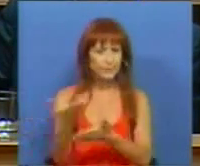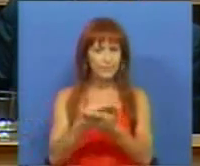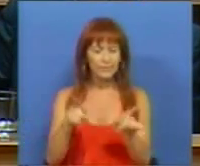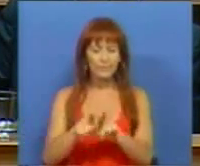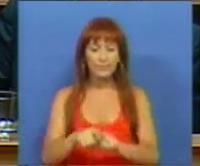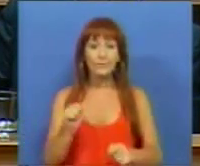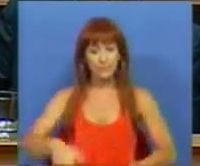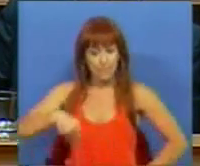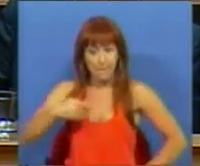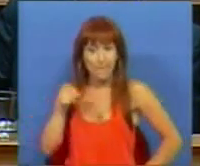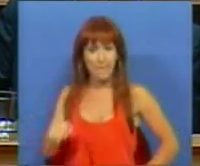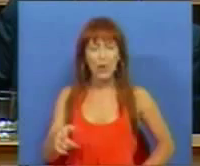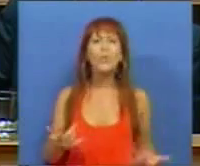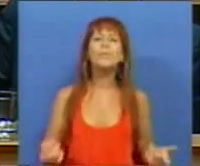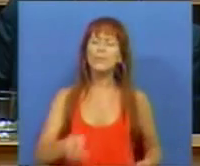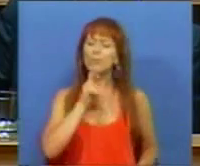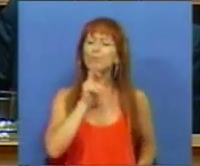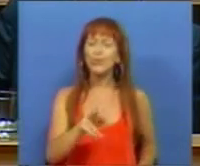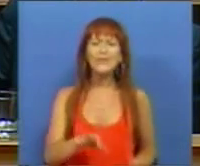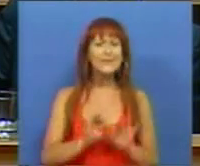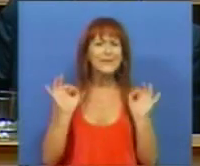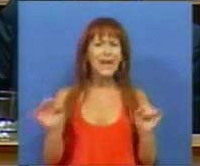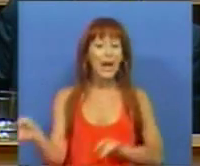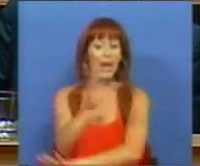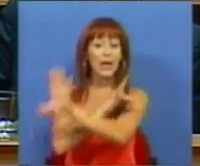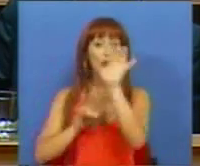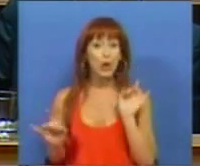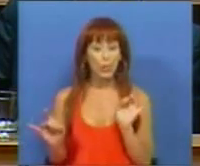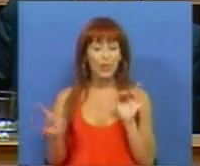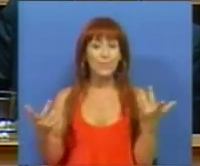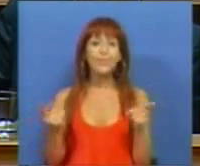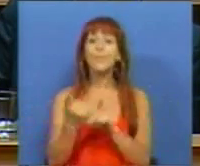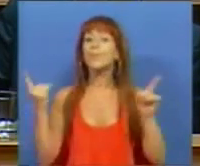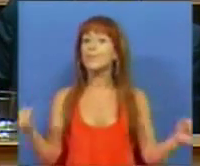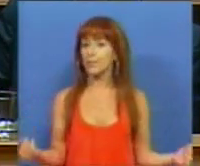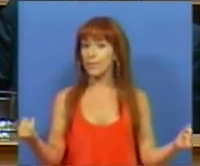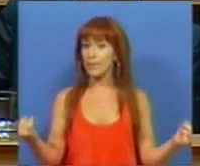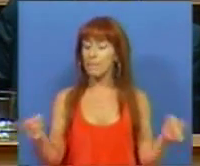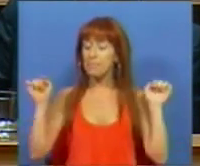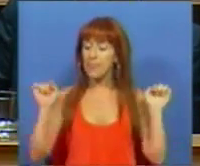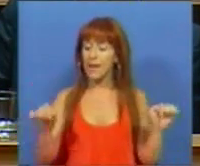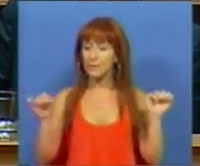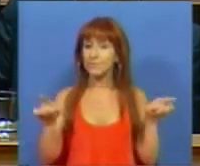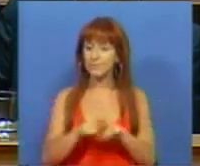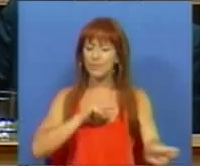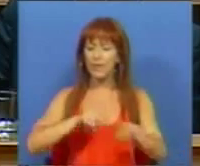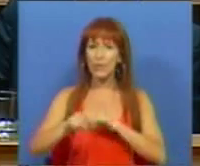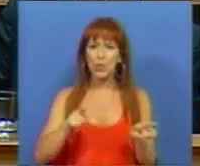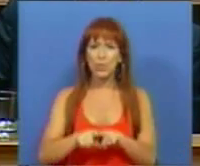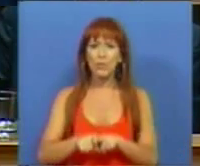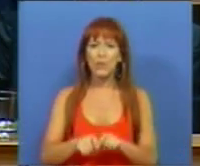economia do medo e responde em termos europeus, porque esta política